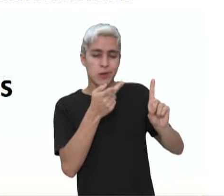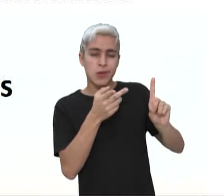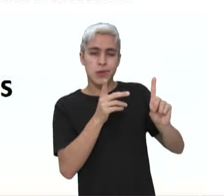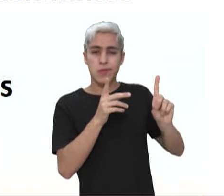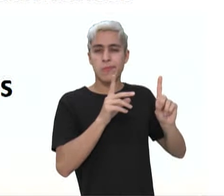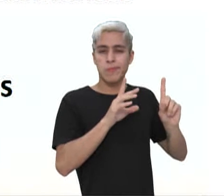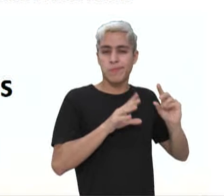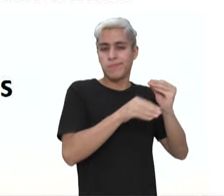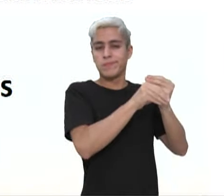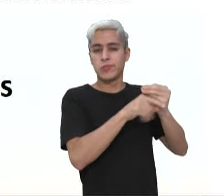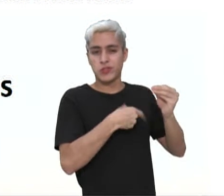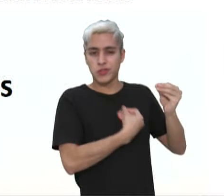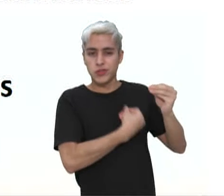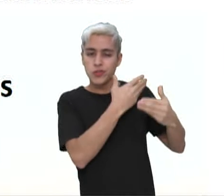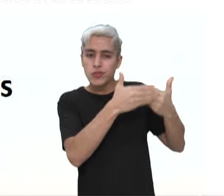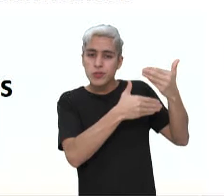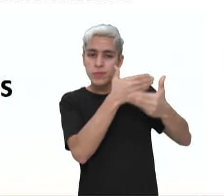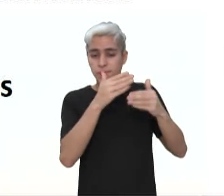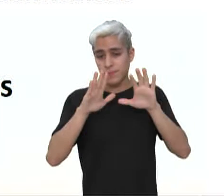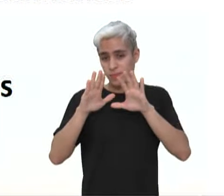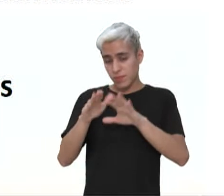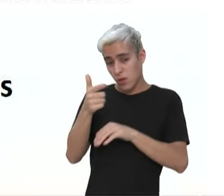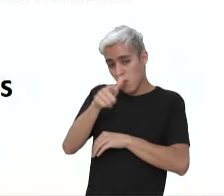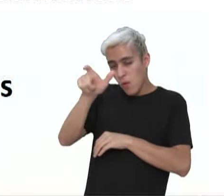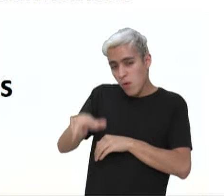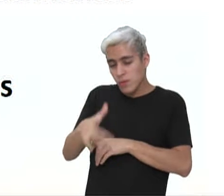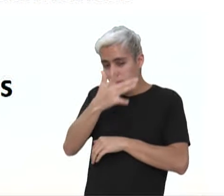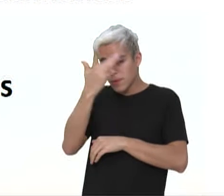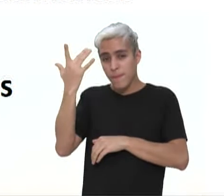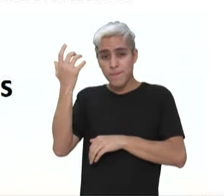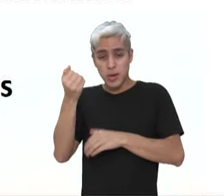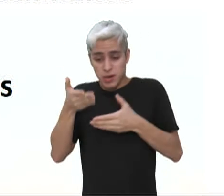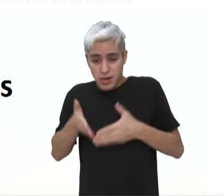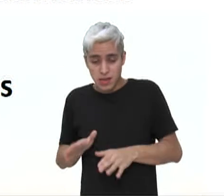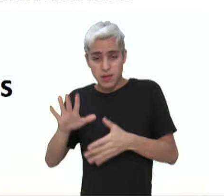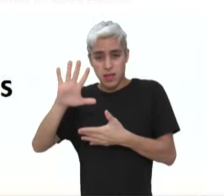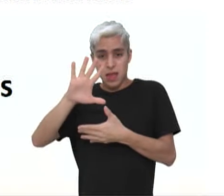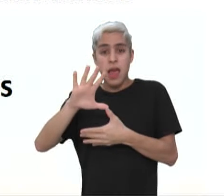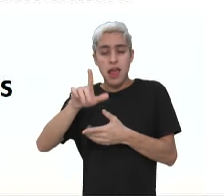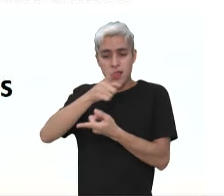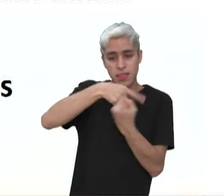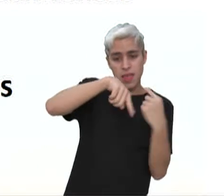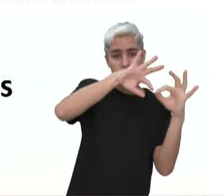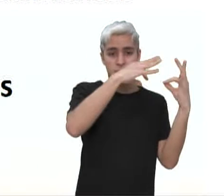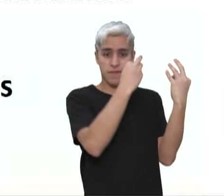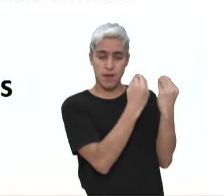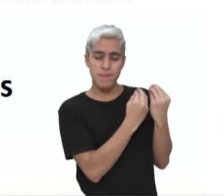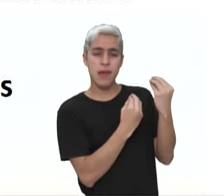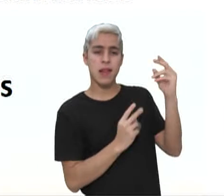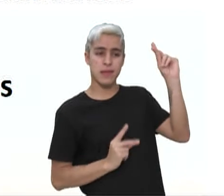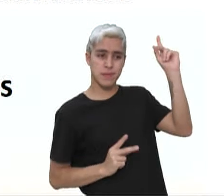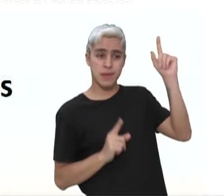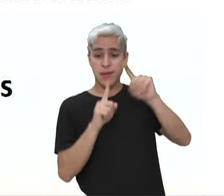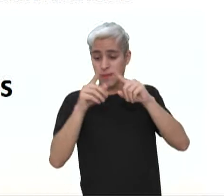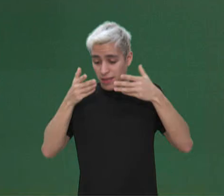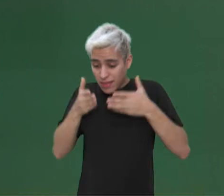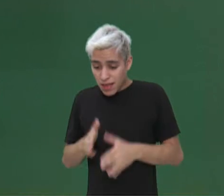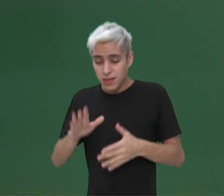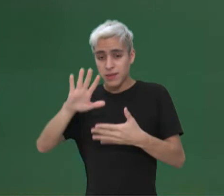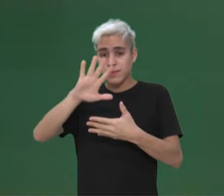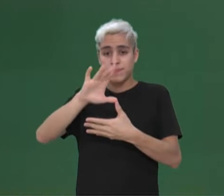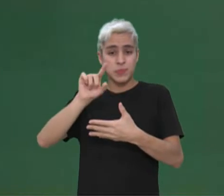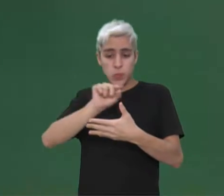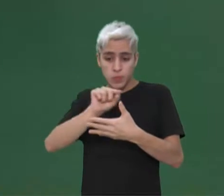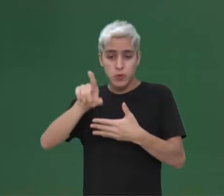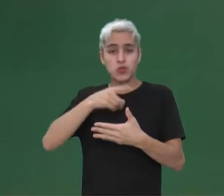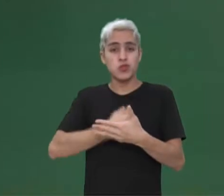eram brancos nascidos na América, eram descendentes de espanhóis. Então, filhos de espanhóis que nasciam na